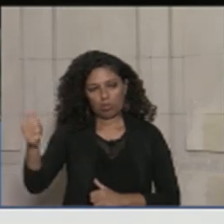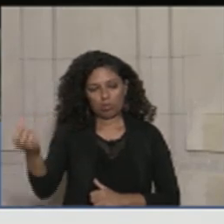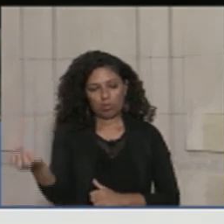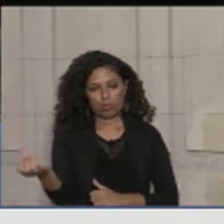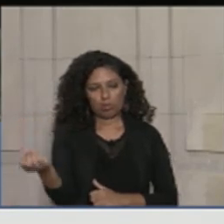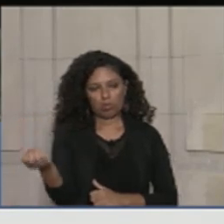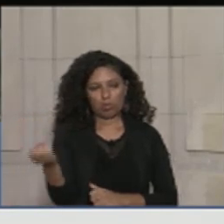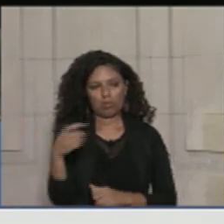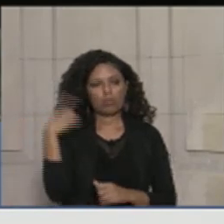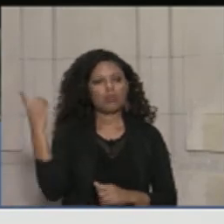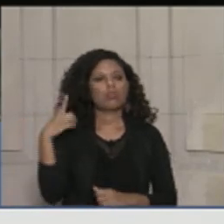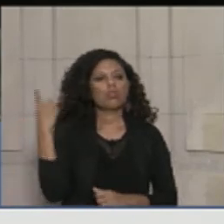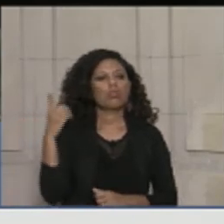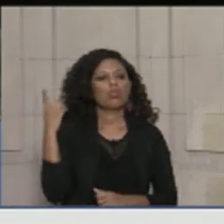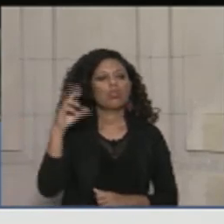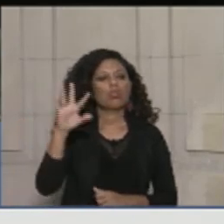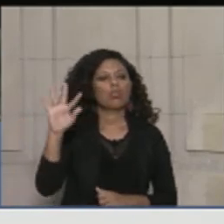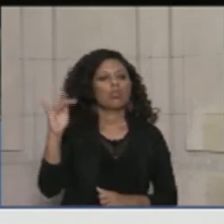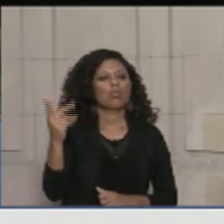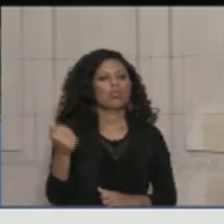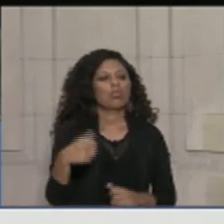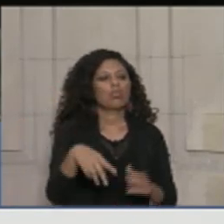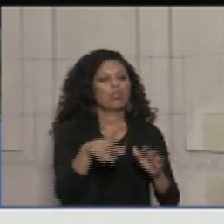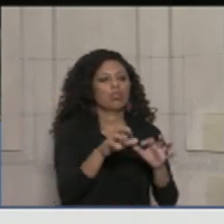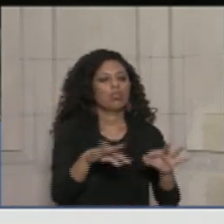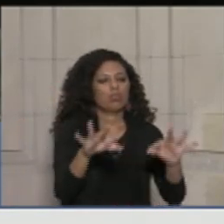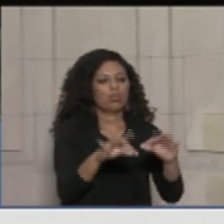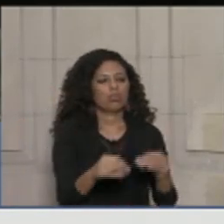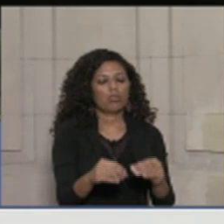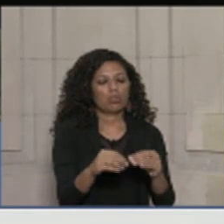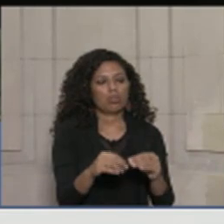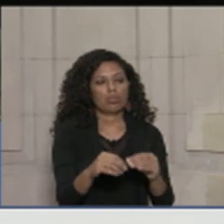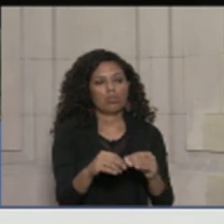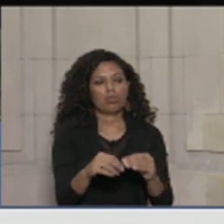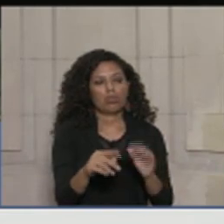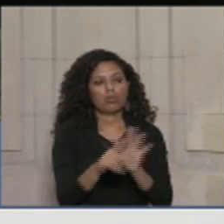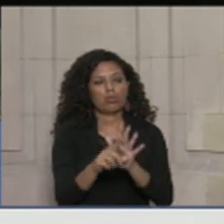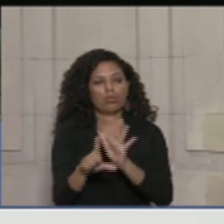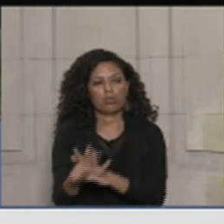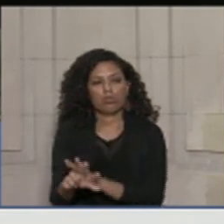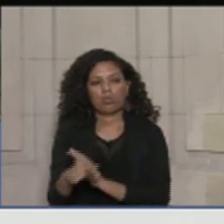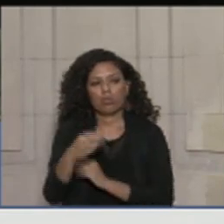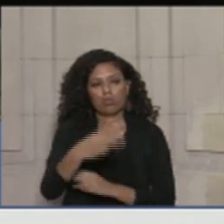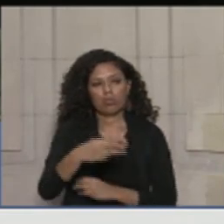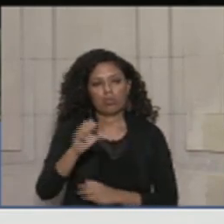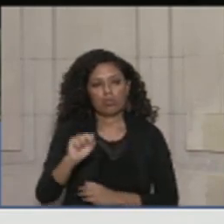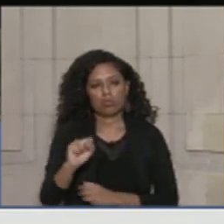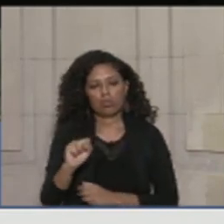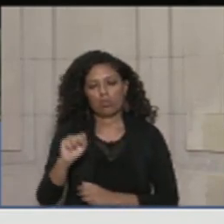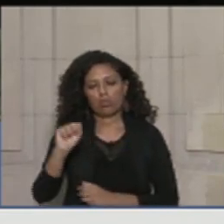1649-A/2016, de autoria da deputada Lucinha. Veto total ao projeto de lei número